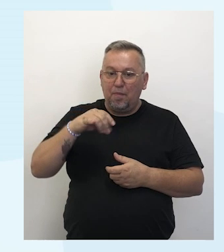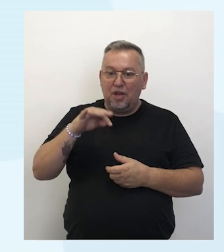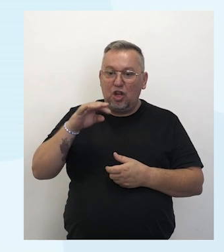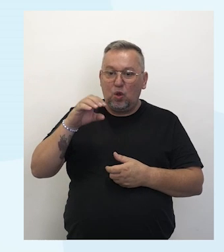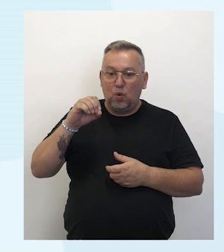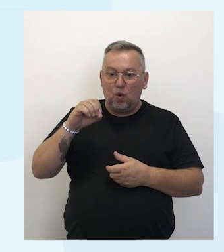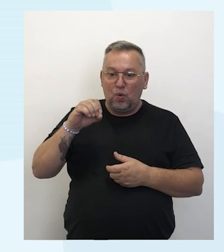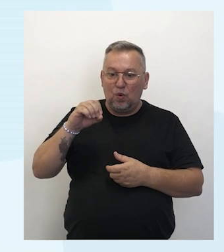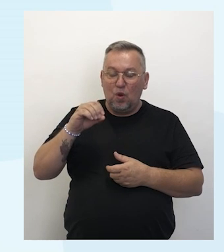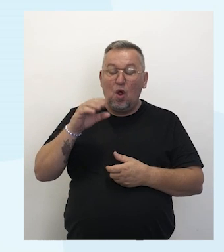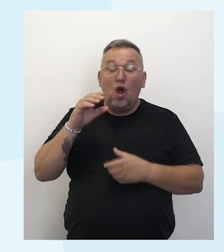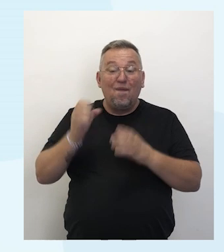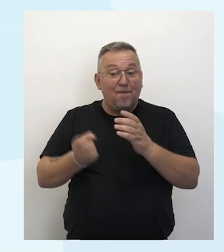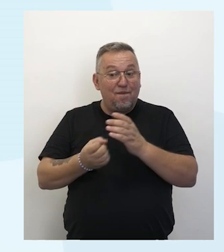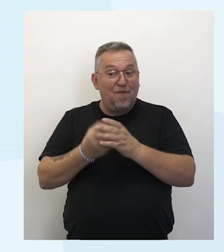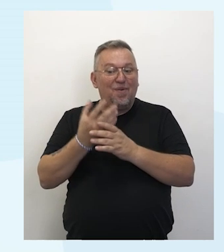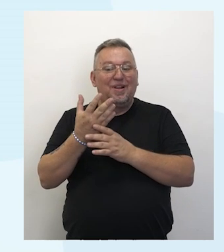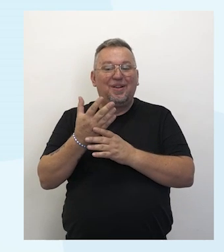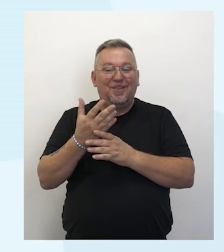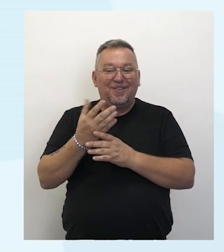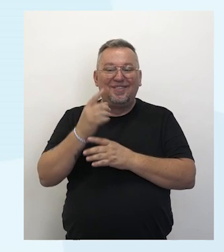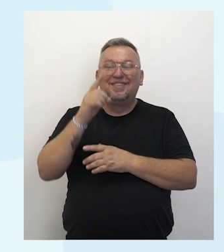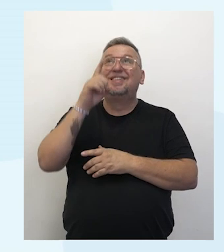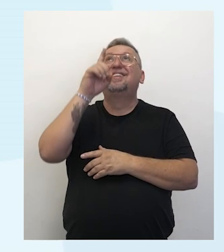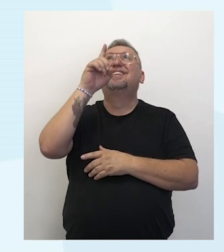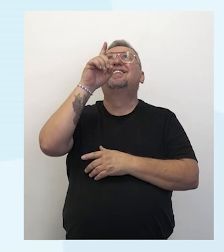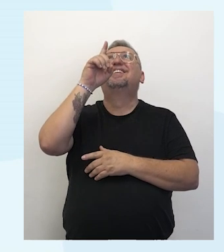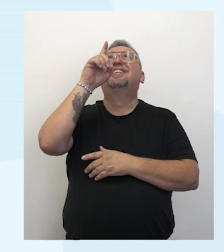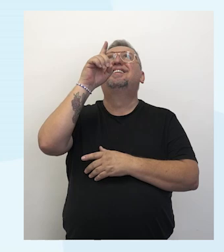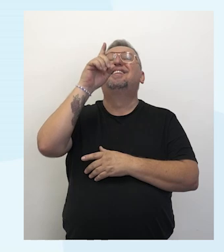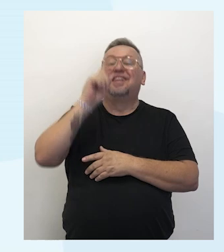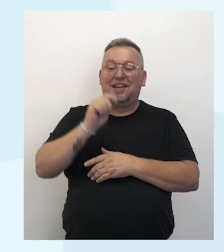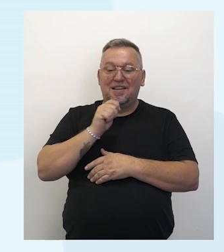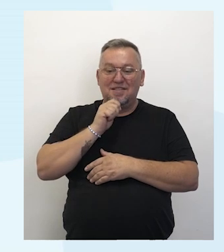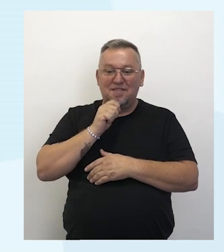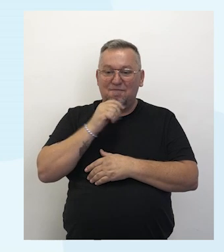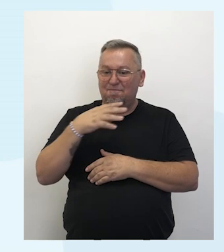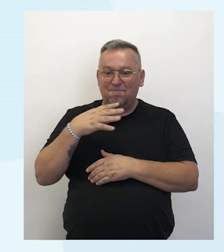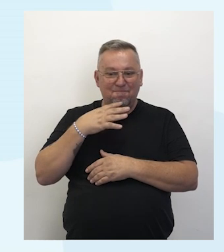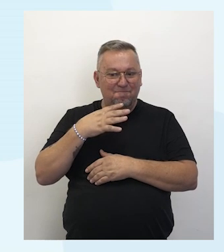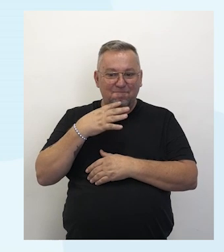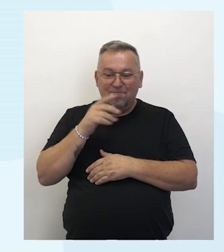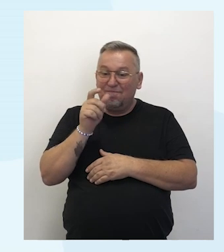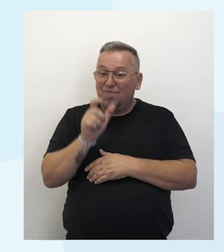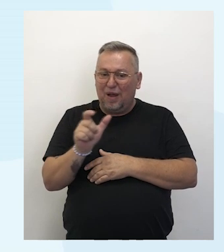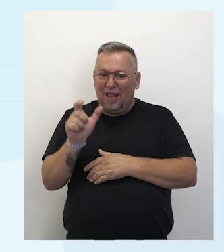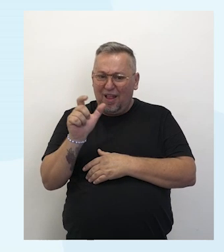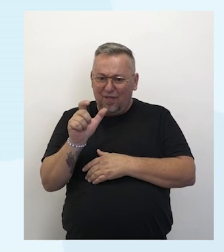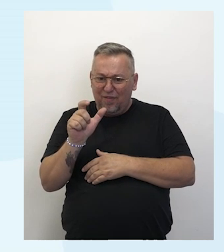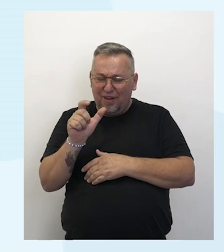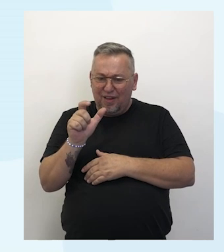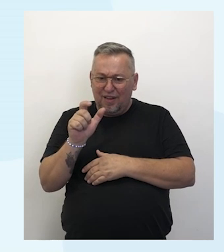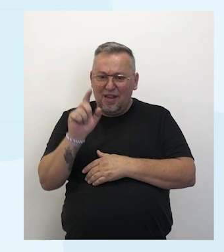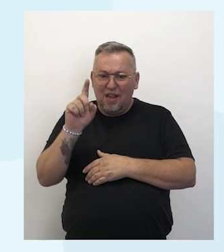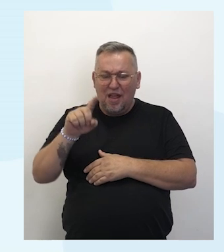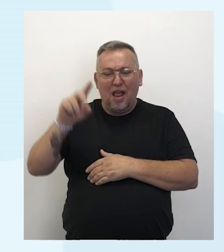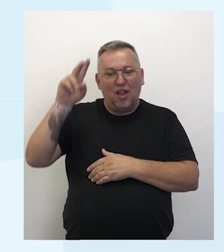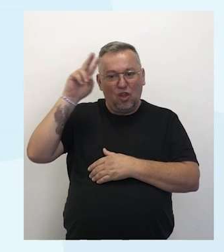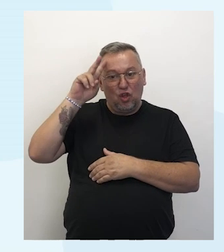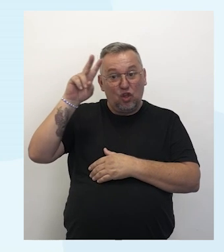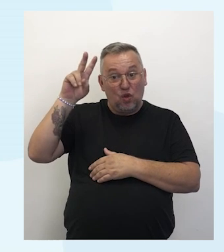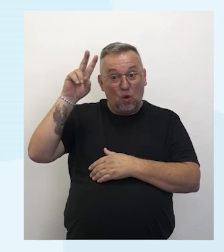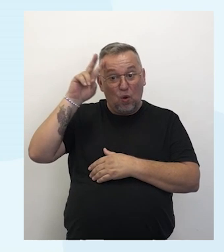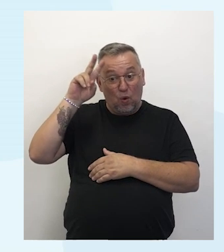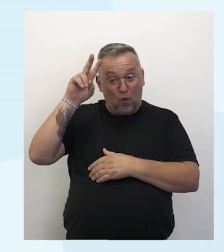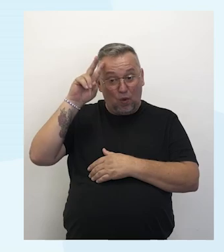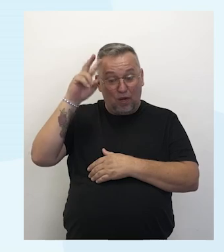fundador. Ó, a gente não tinha falado disso ainda. Então, o que é o mito fundador, né? É uma história que